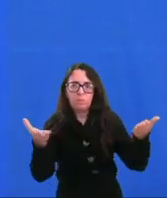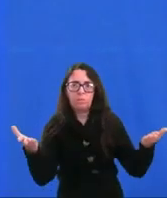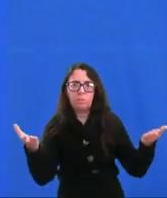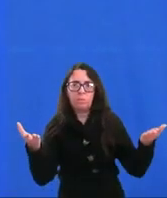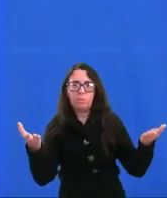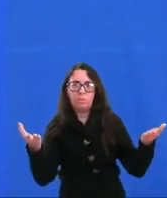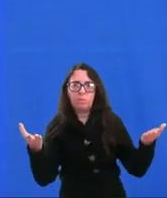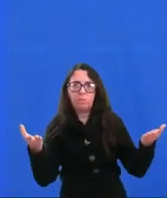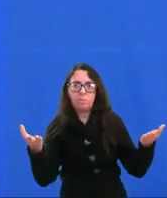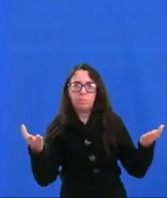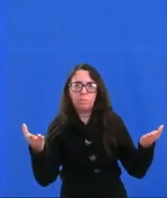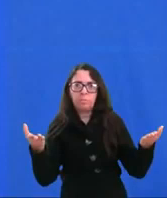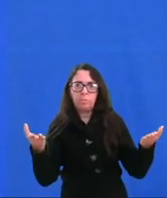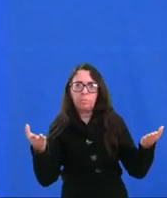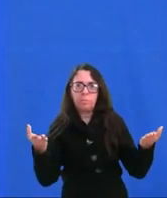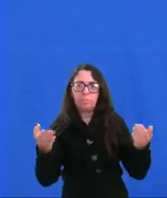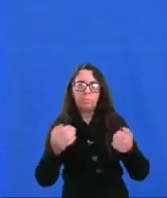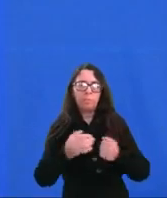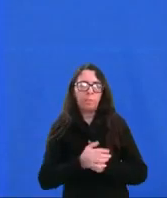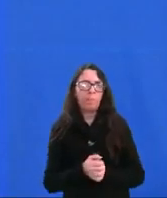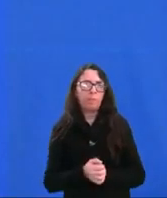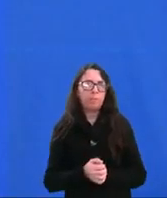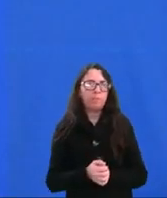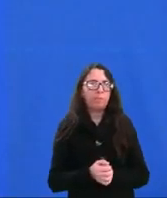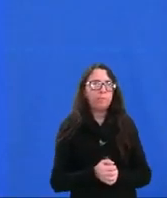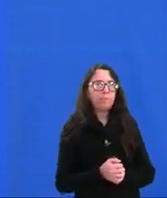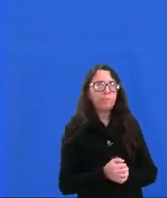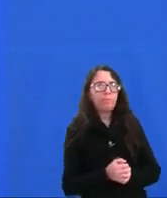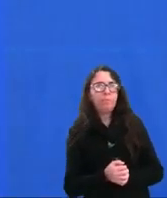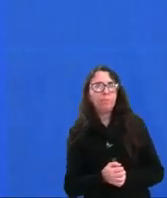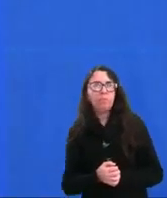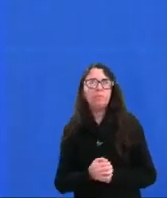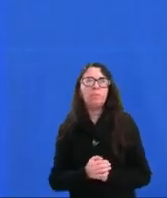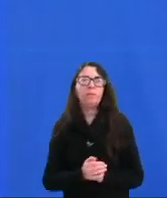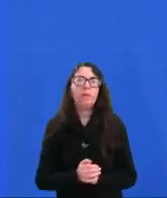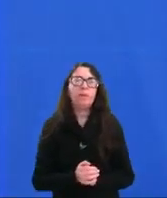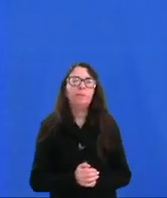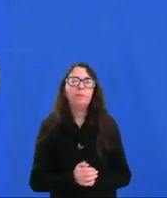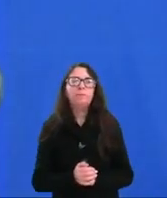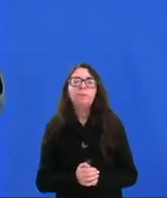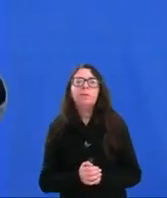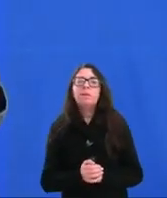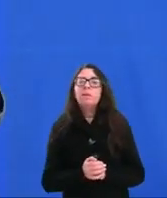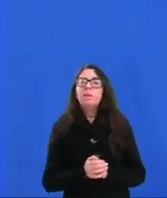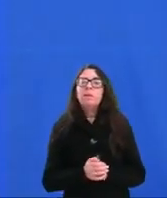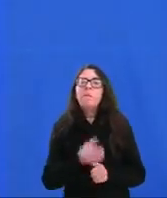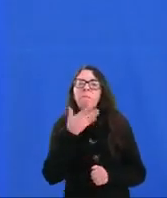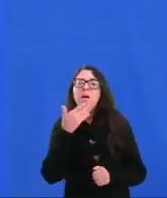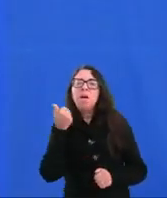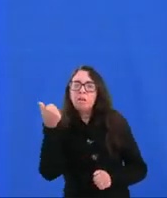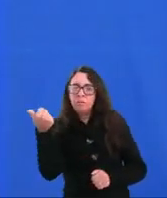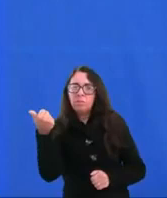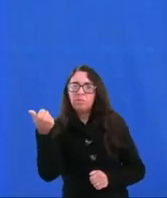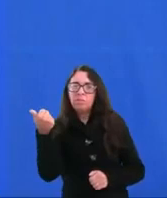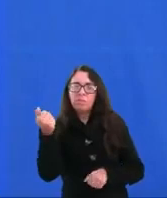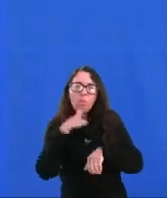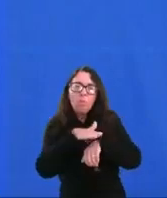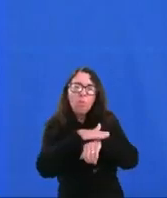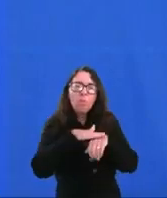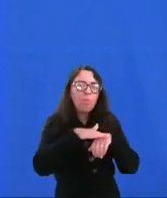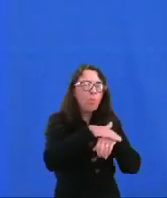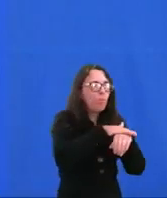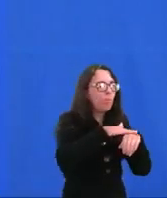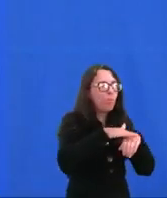ele demonstrava que a gente tinha que participar de alguma coisa assim, mas